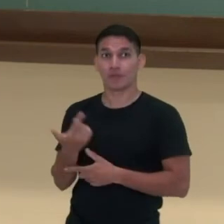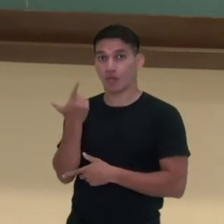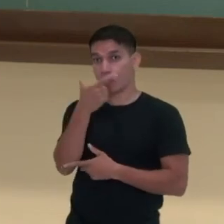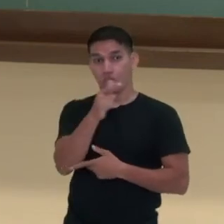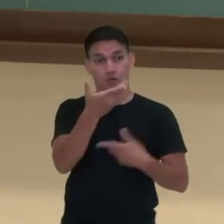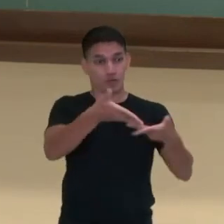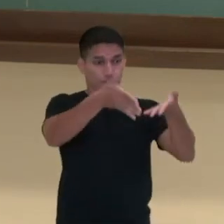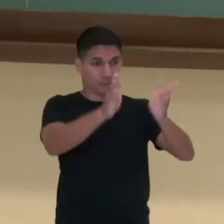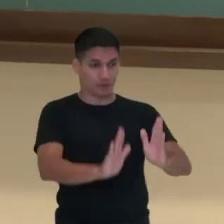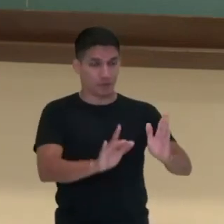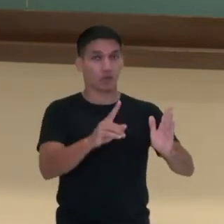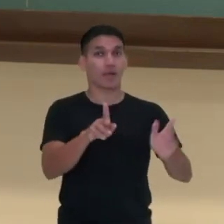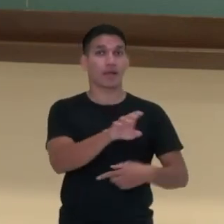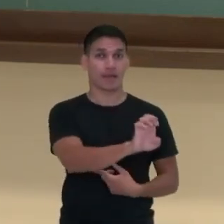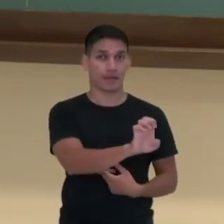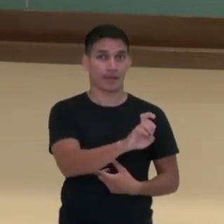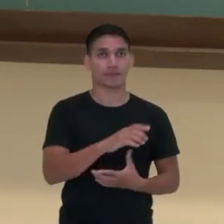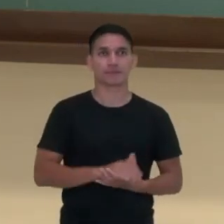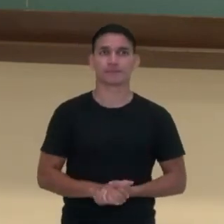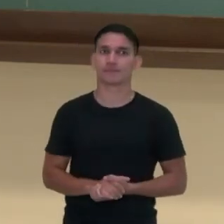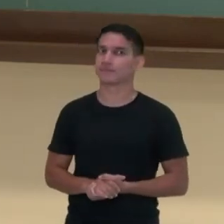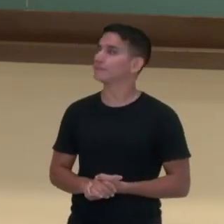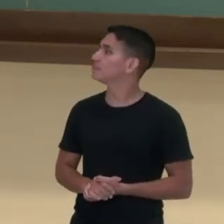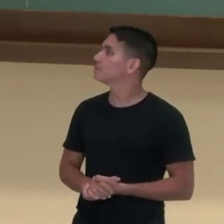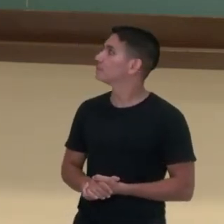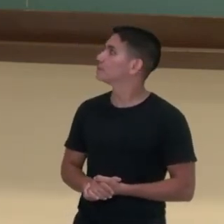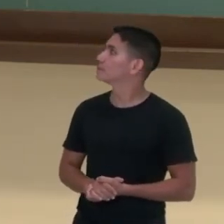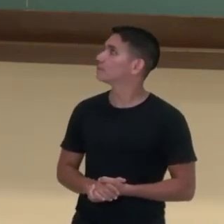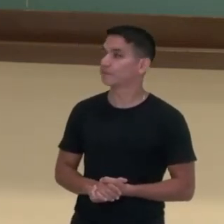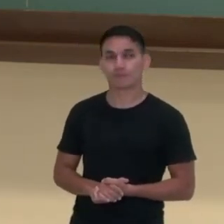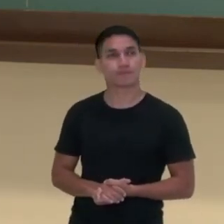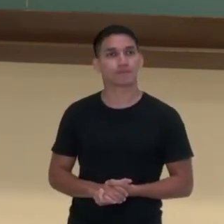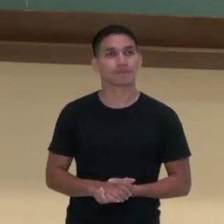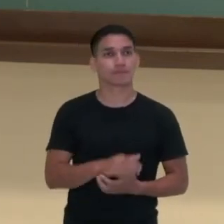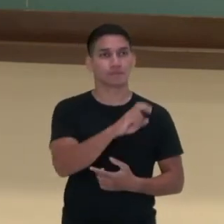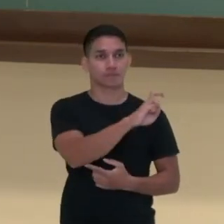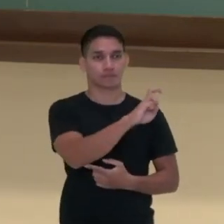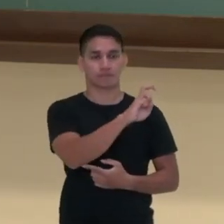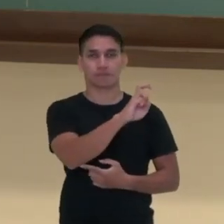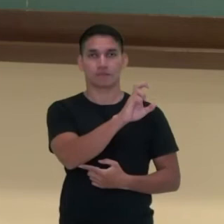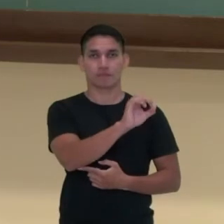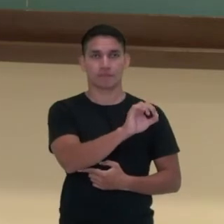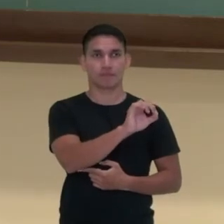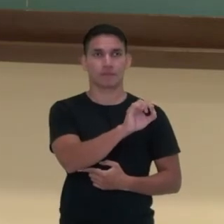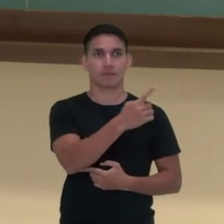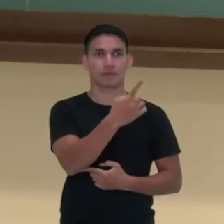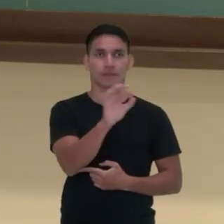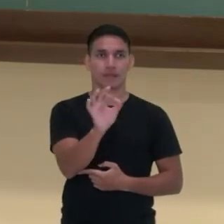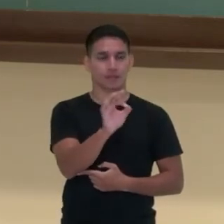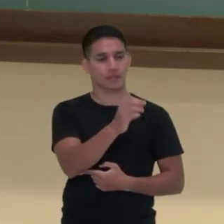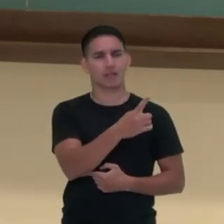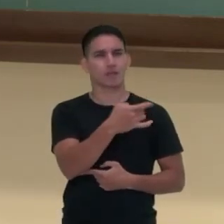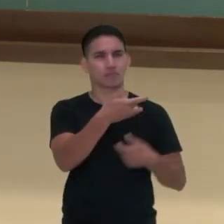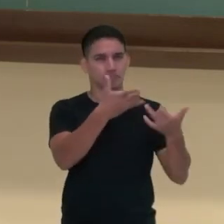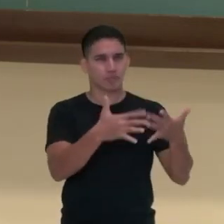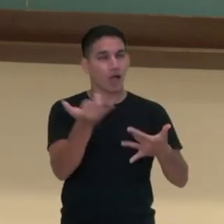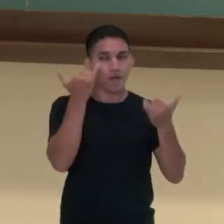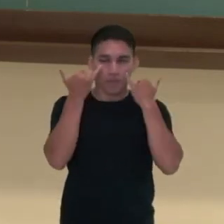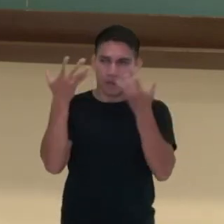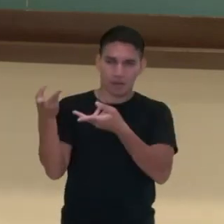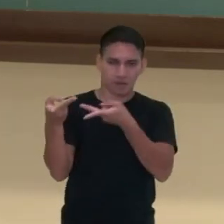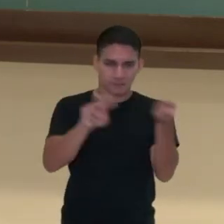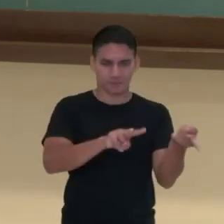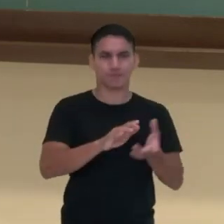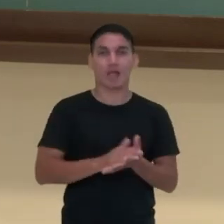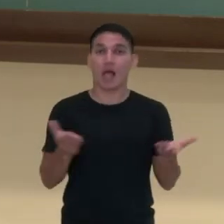que eu vou chamar de E, né, pessoal? De encomenda. 50, 100, 200, 50, 150, 200. Agora, eu vou fazer